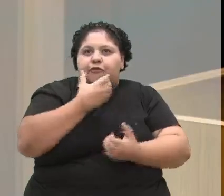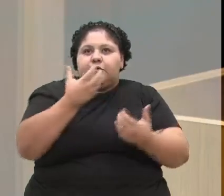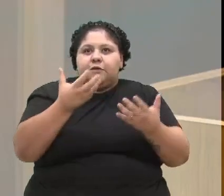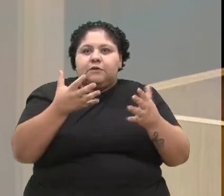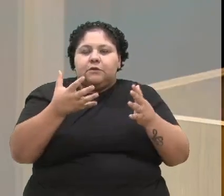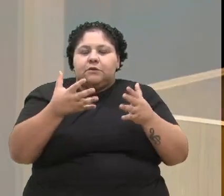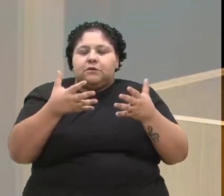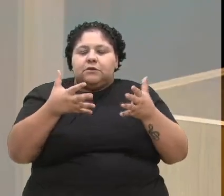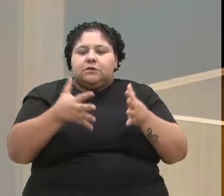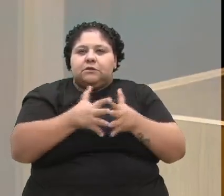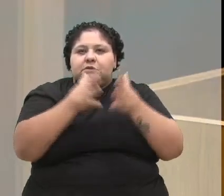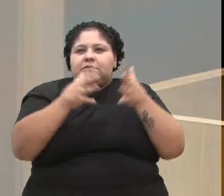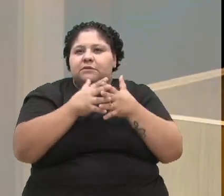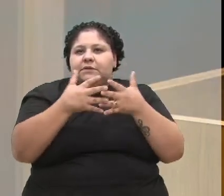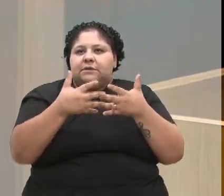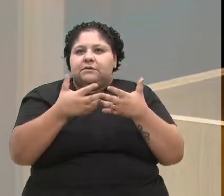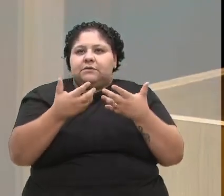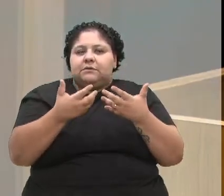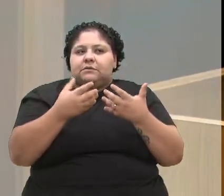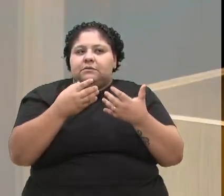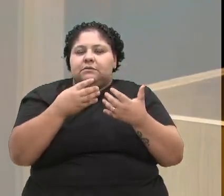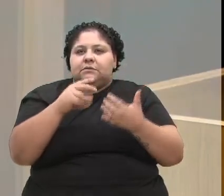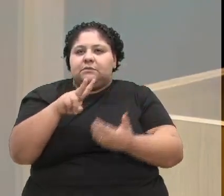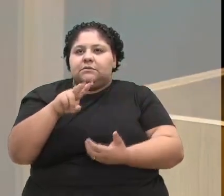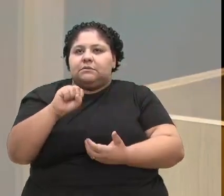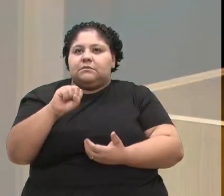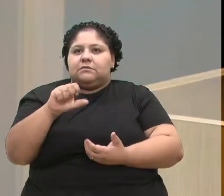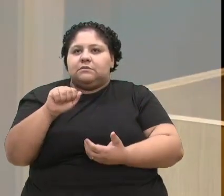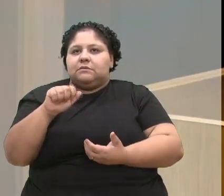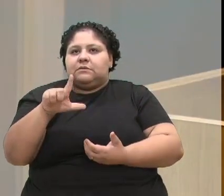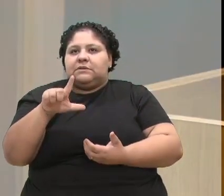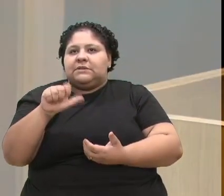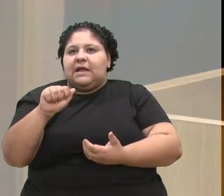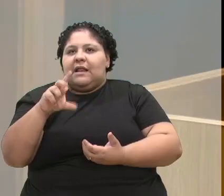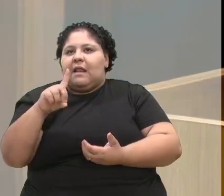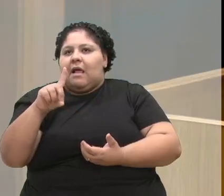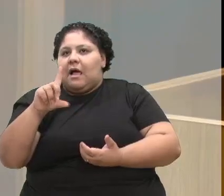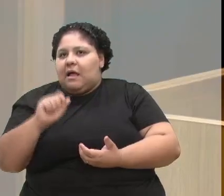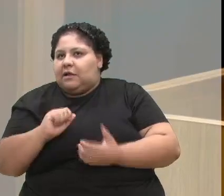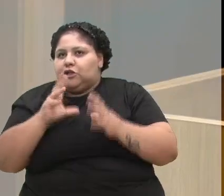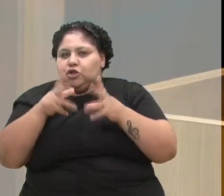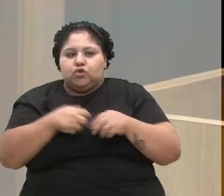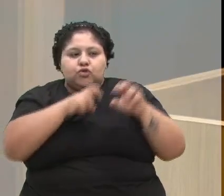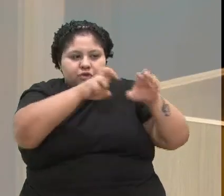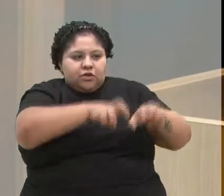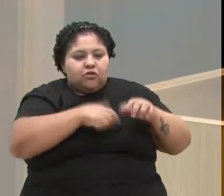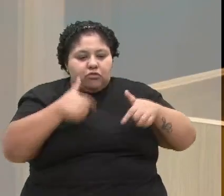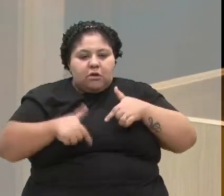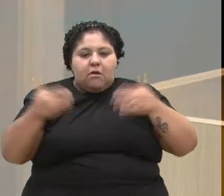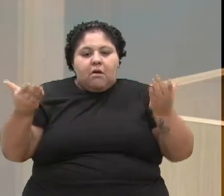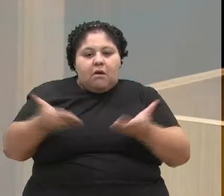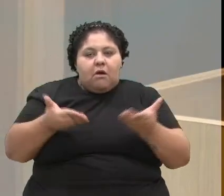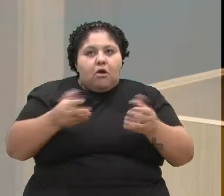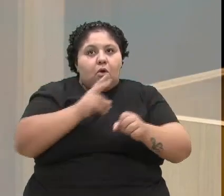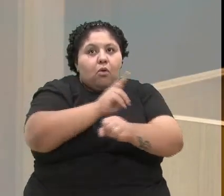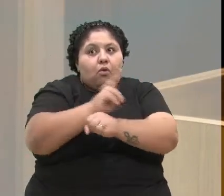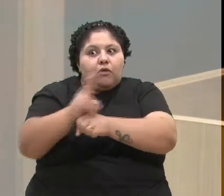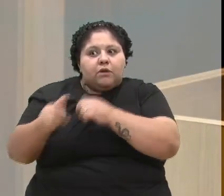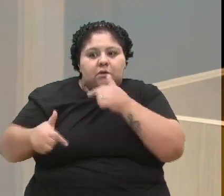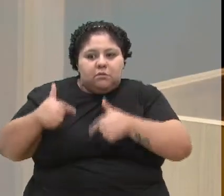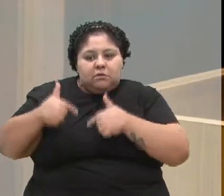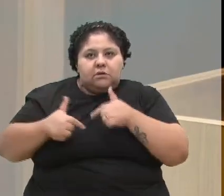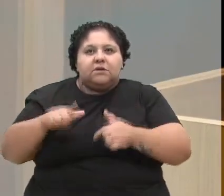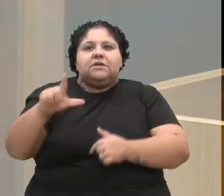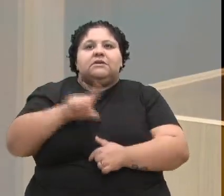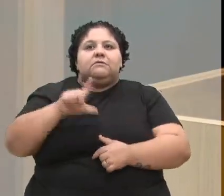colheita da uva, os agricultores estão todos trabalhando nesse momento. Estão todos cuidando dos seus afazeres. Eles têm